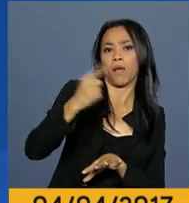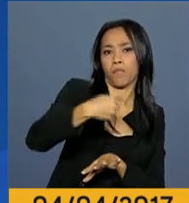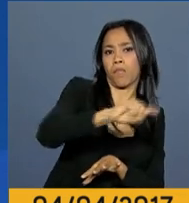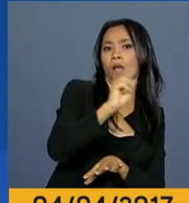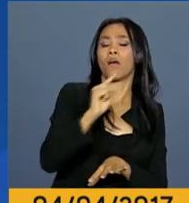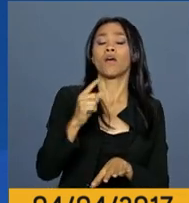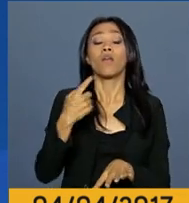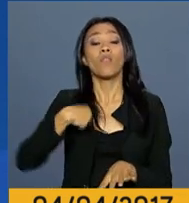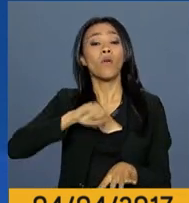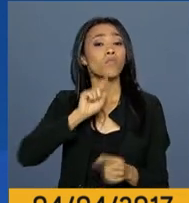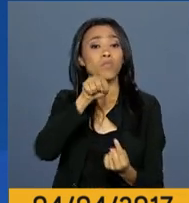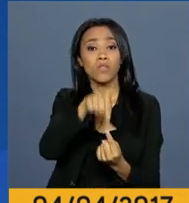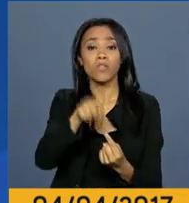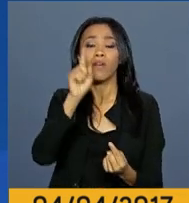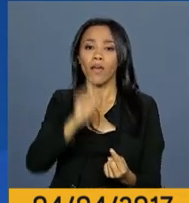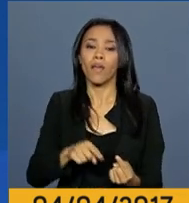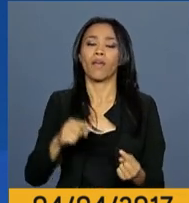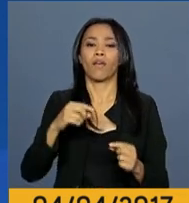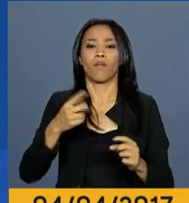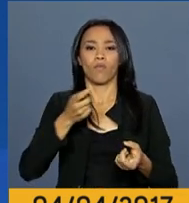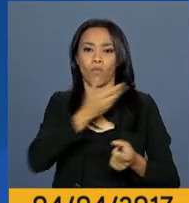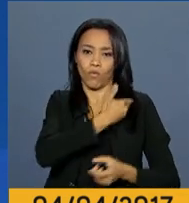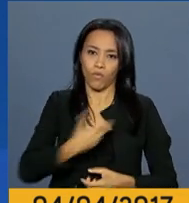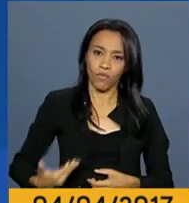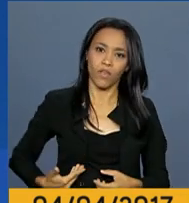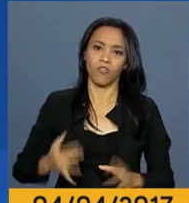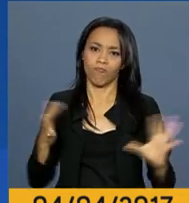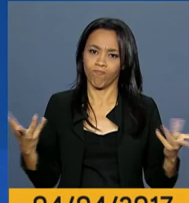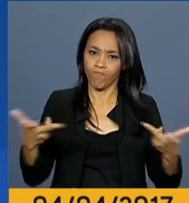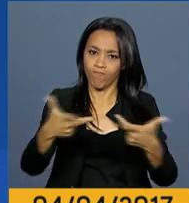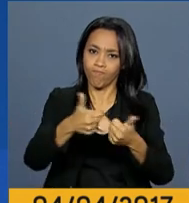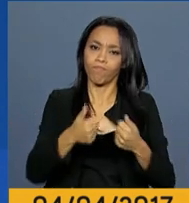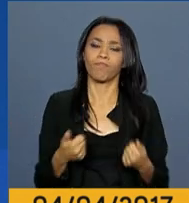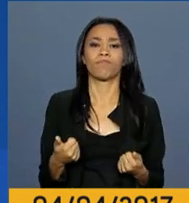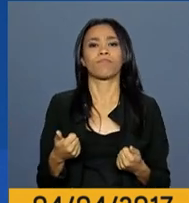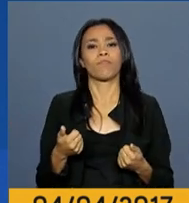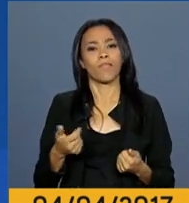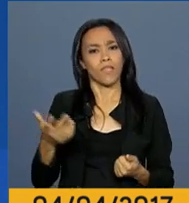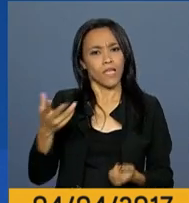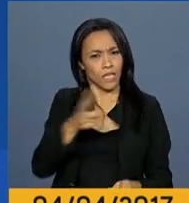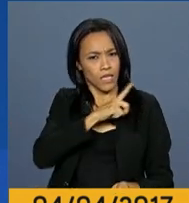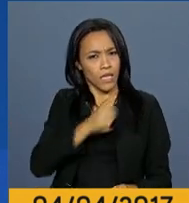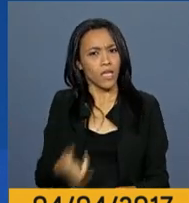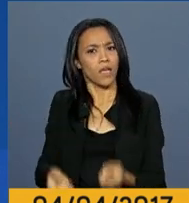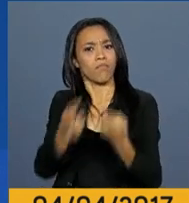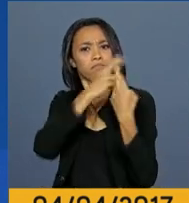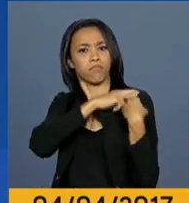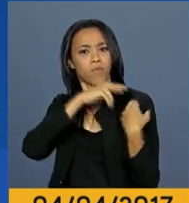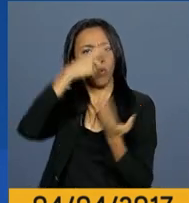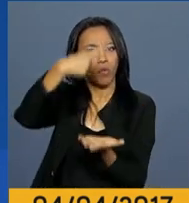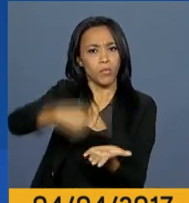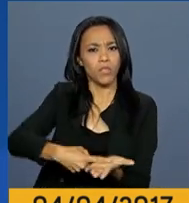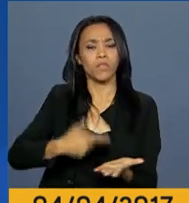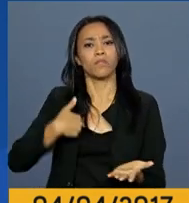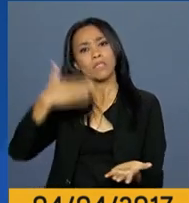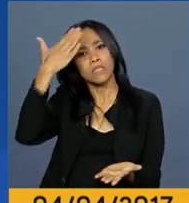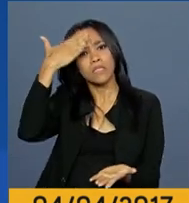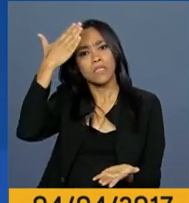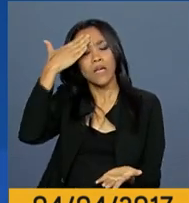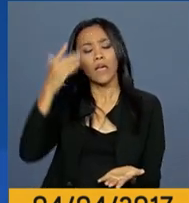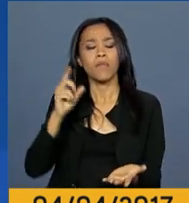Estado eficiente, moderno, responsável. Um Estado que sabe do papel